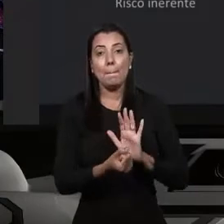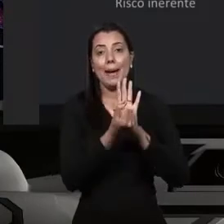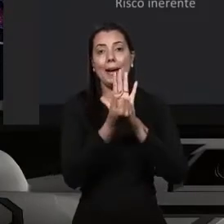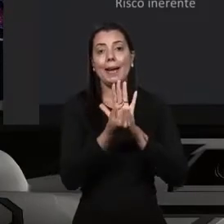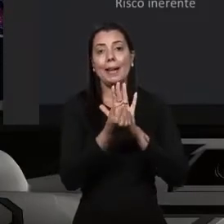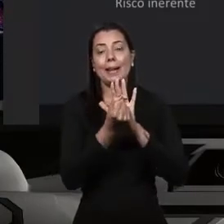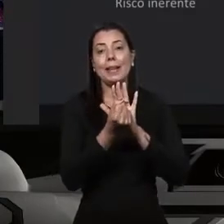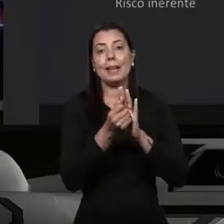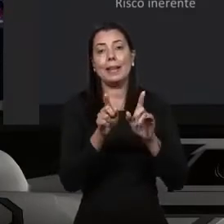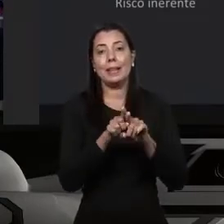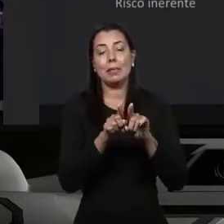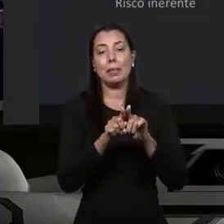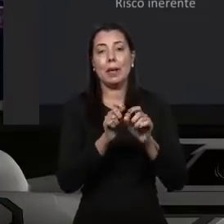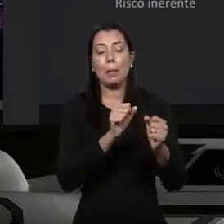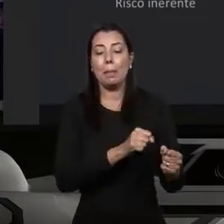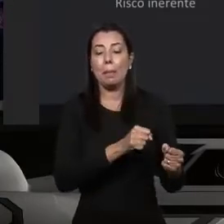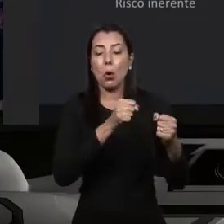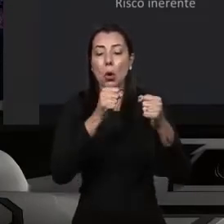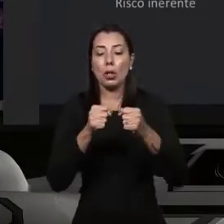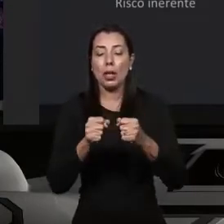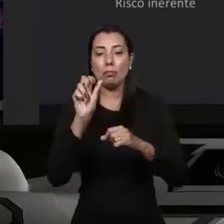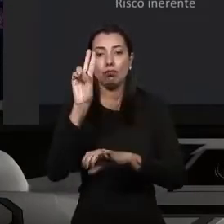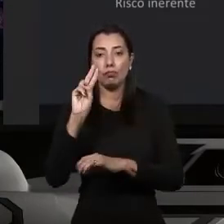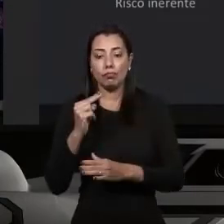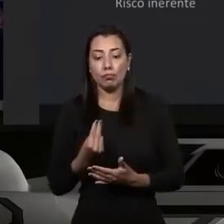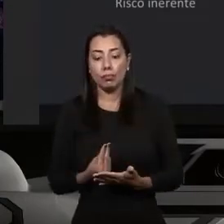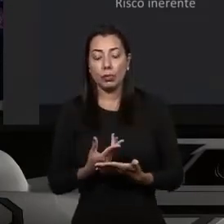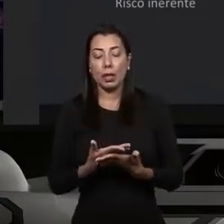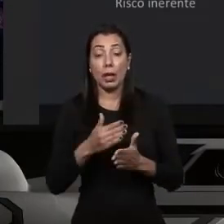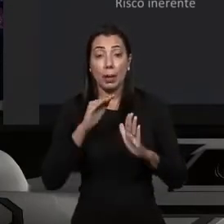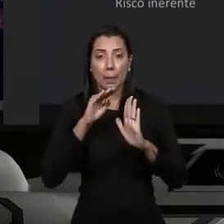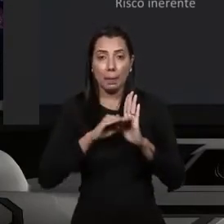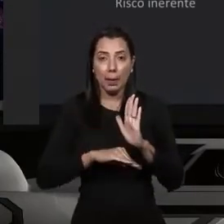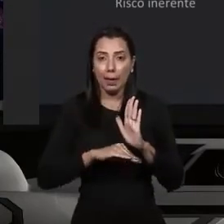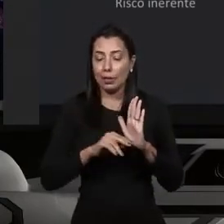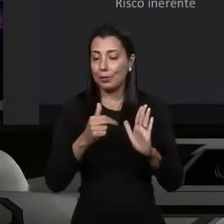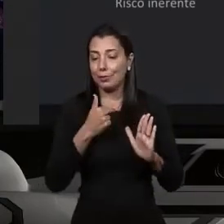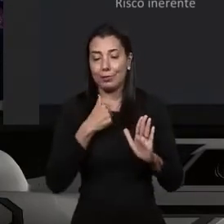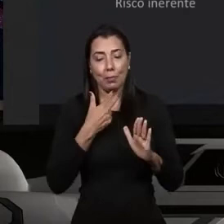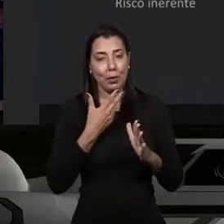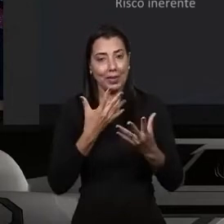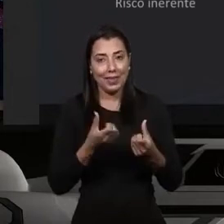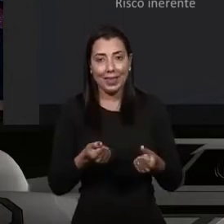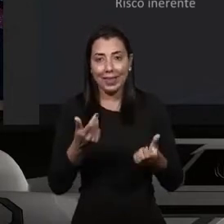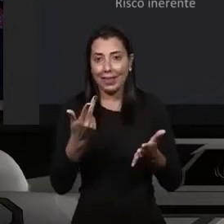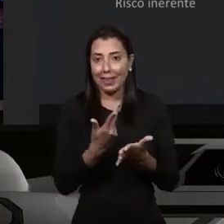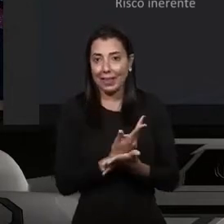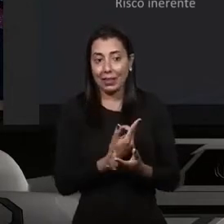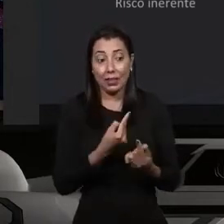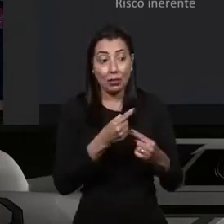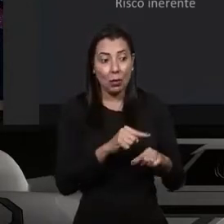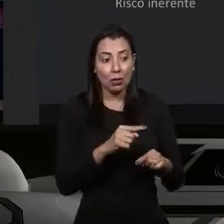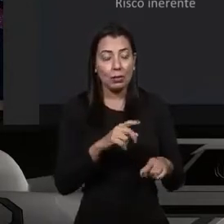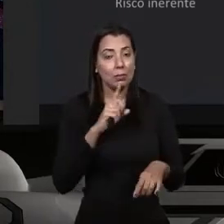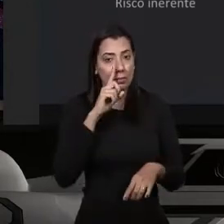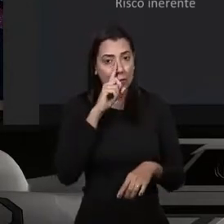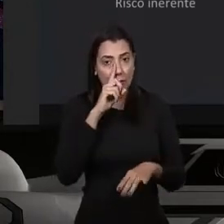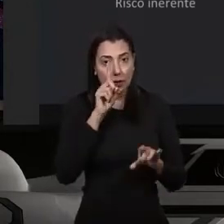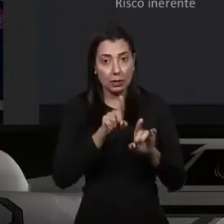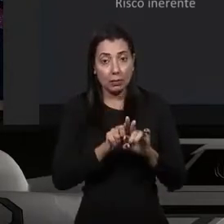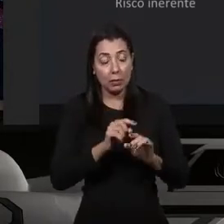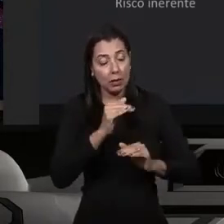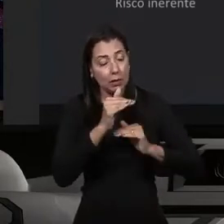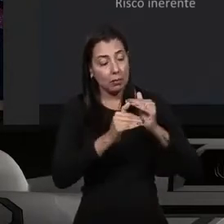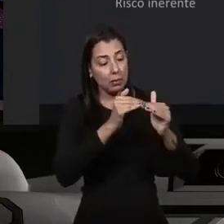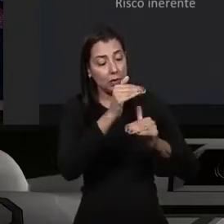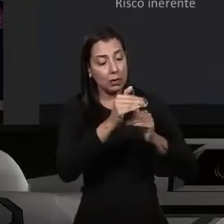e hierarquia, que tem baixa tolerância ao erro, né, e grande aversão ao risco. E sabemos que o processo